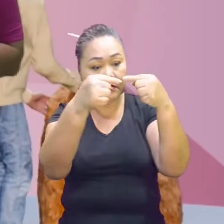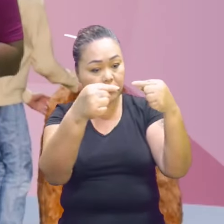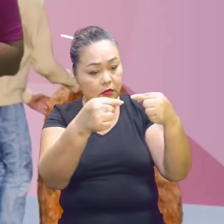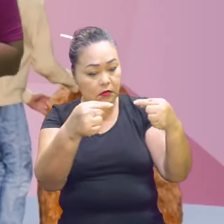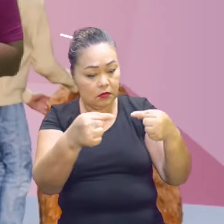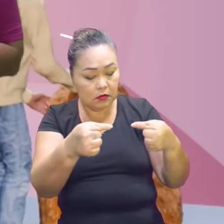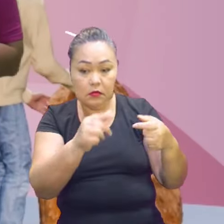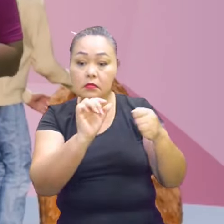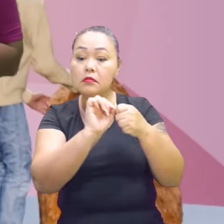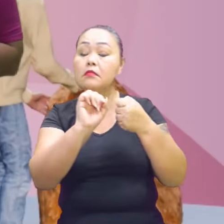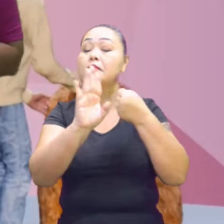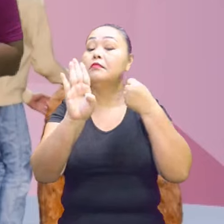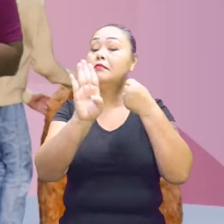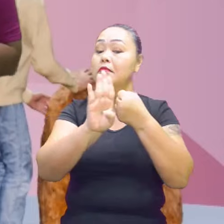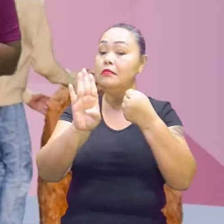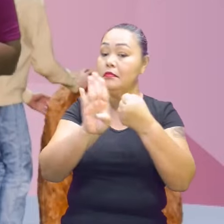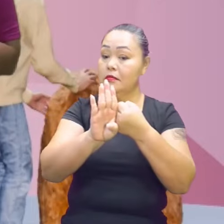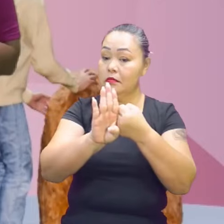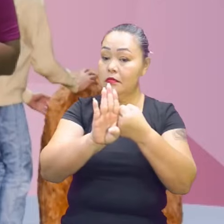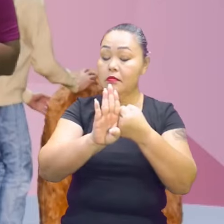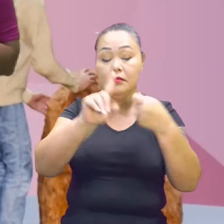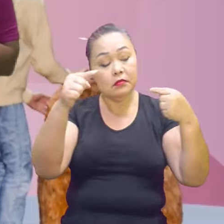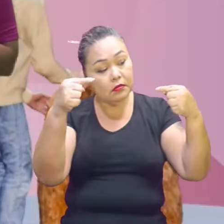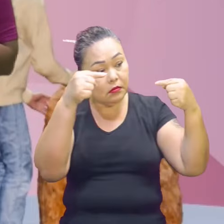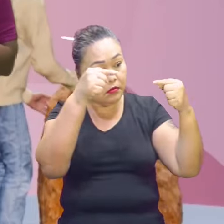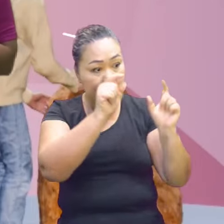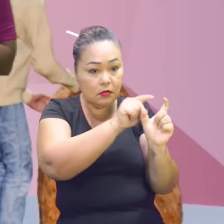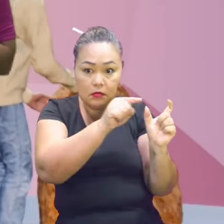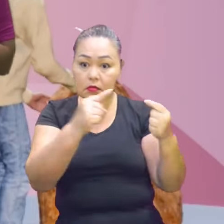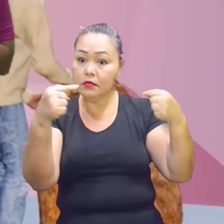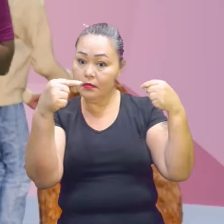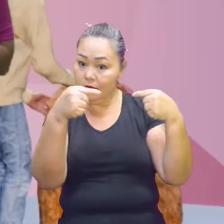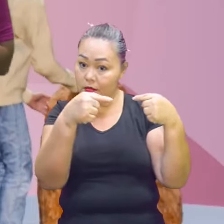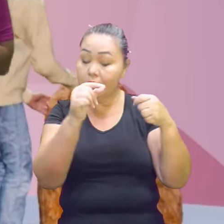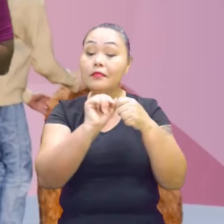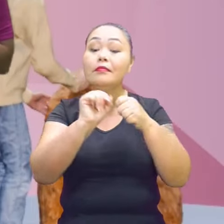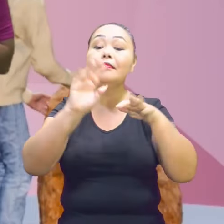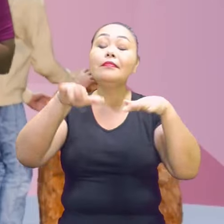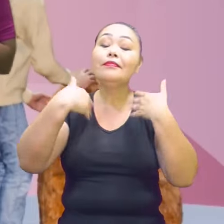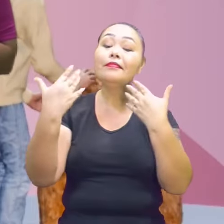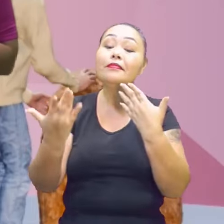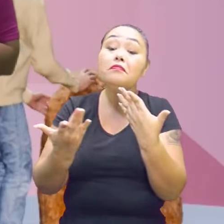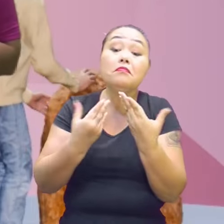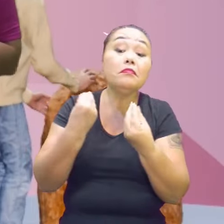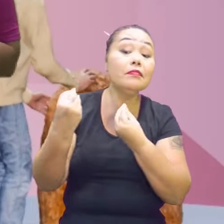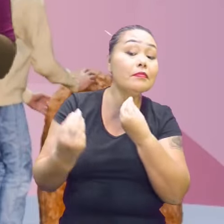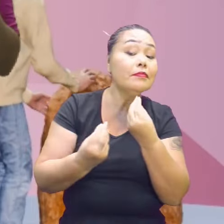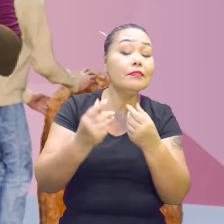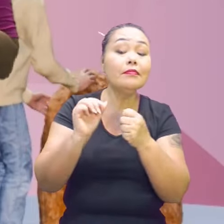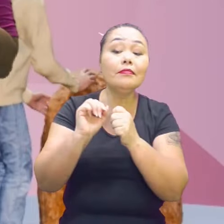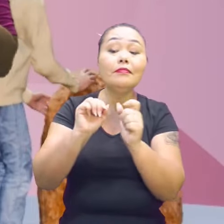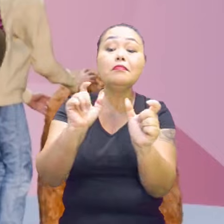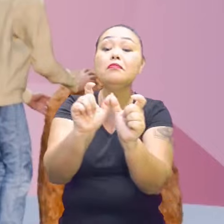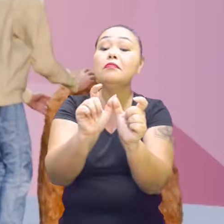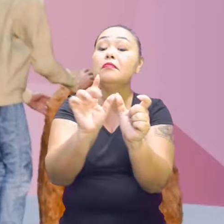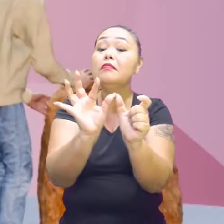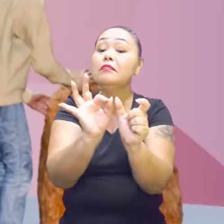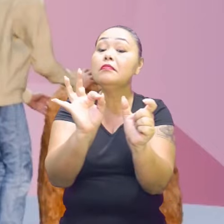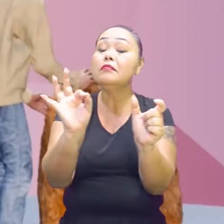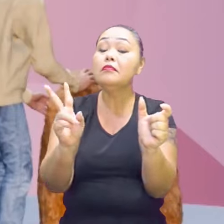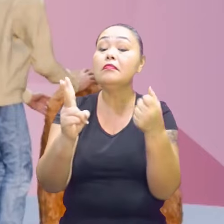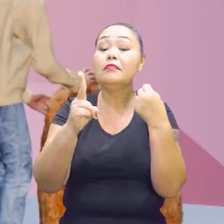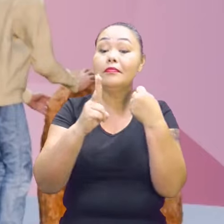com o seu substantivo, ao nome a que se refere, não é assim? E a concordância verbal? O nome já sugere